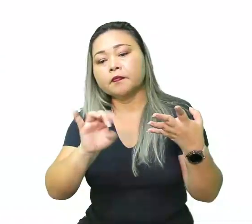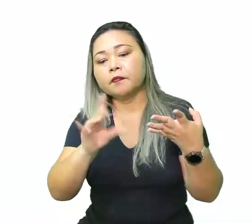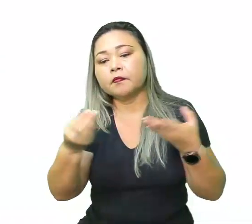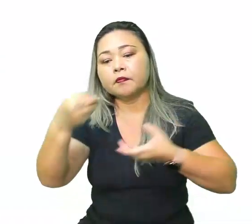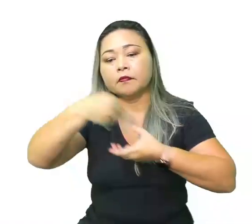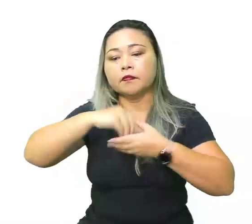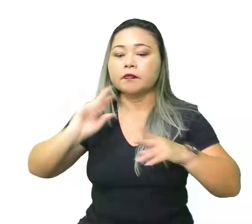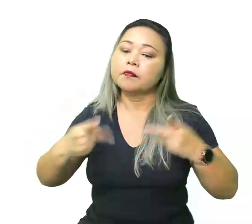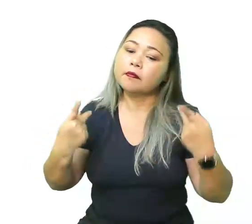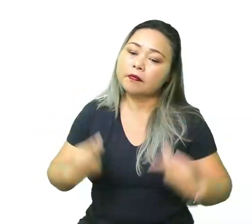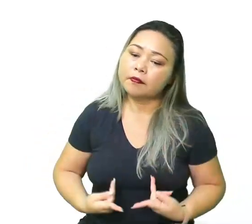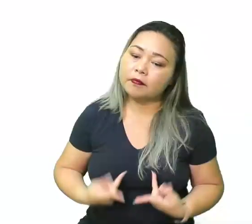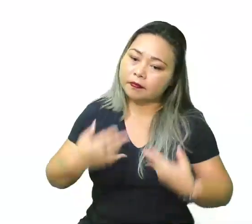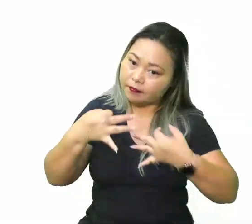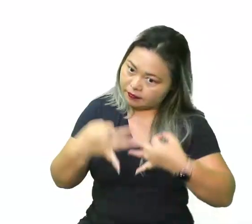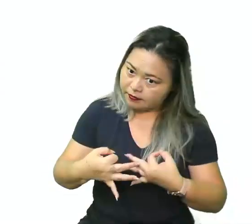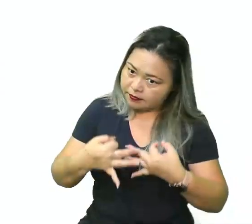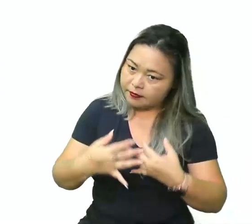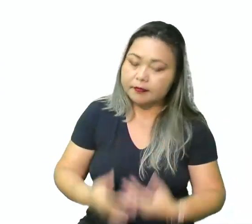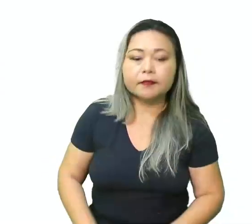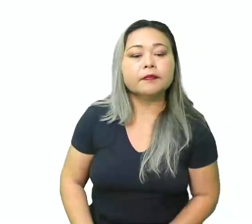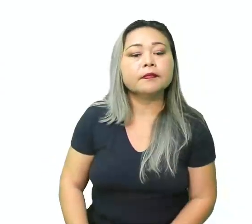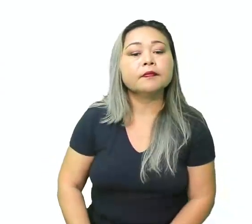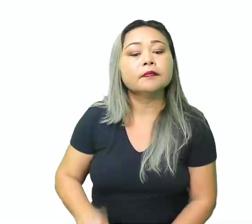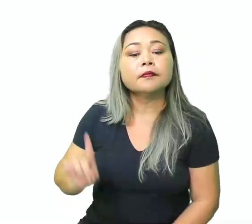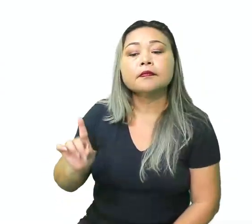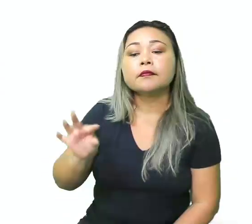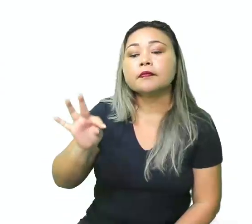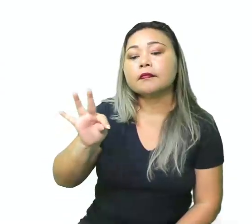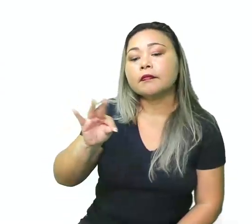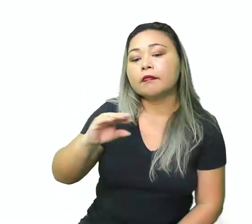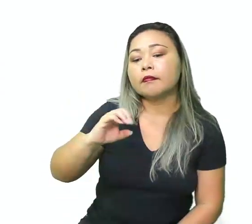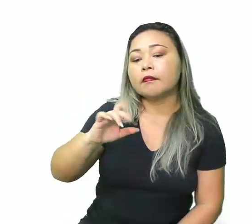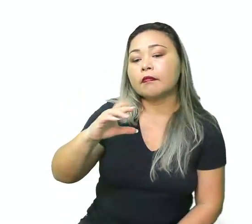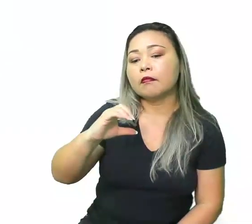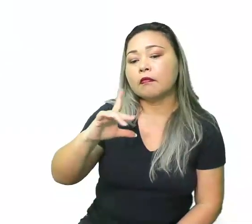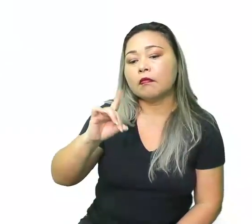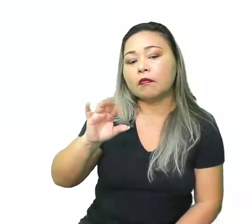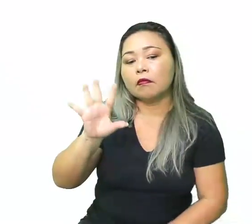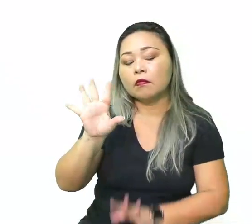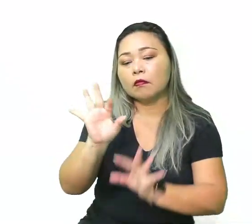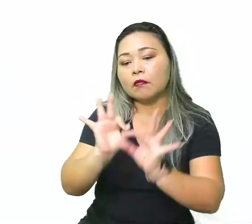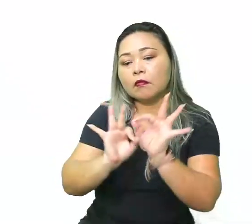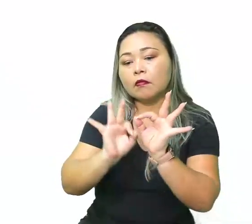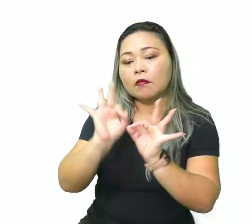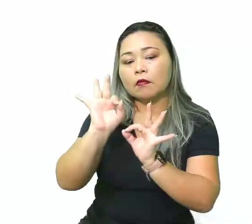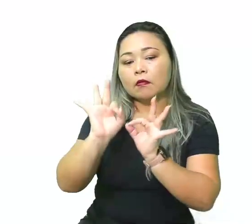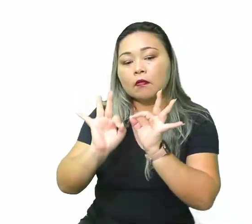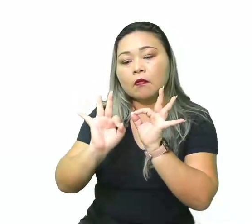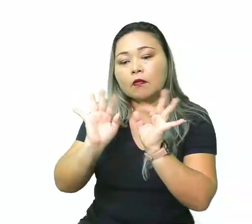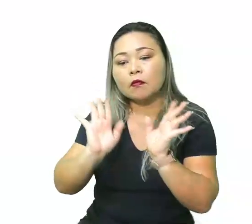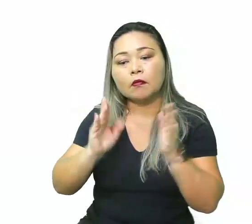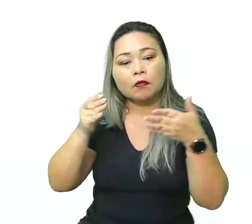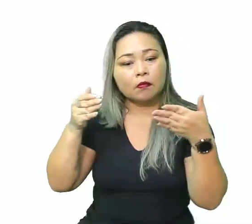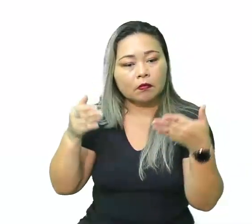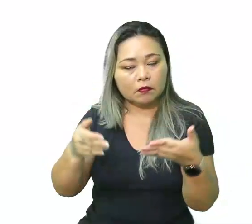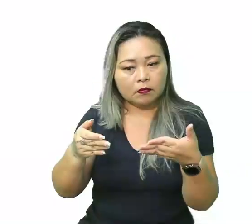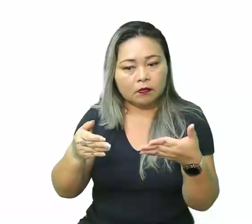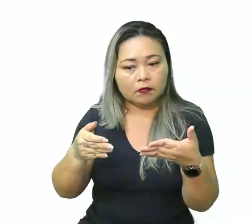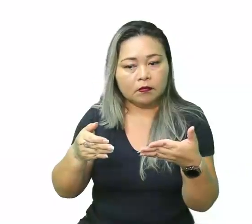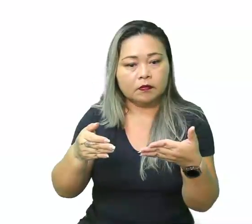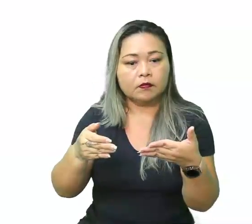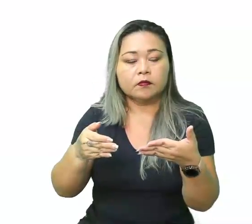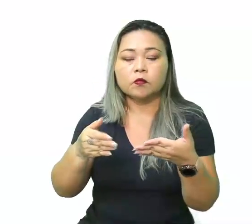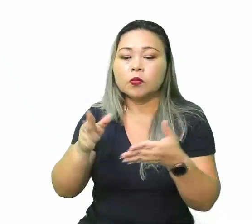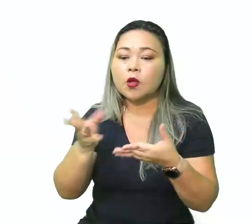estrutura humana, certinho? E esses tecidos especializam-se e vão ter funções